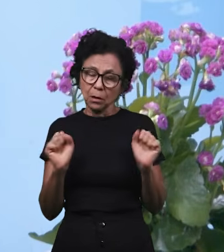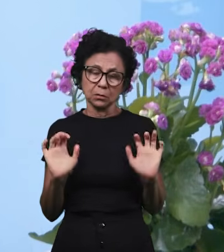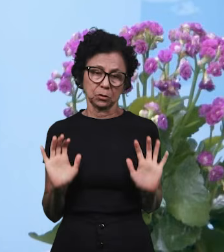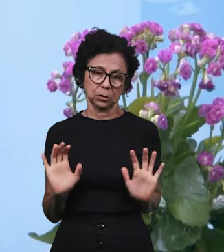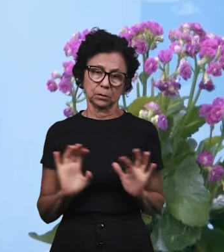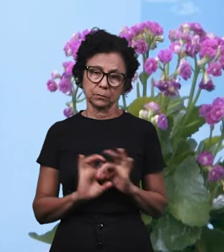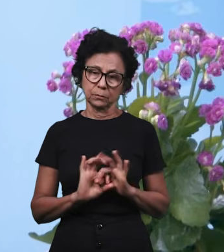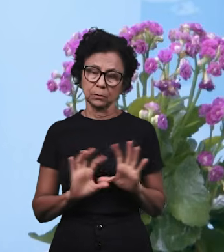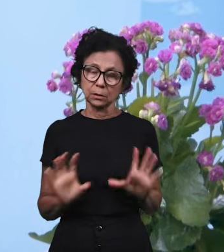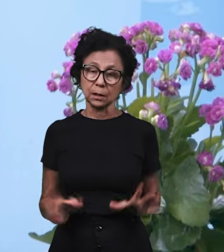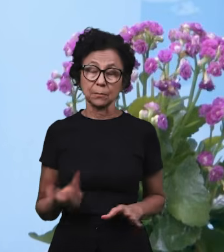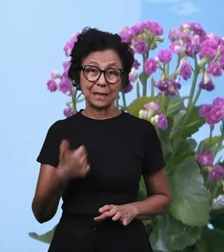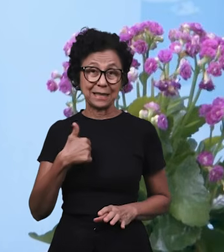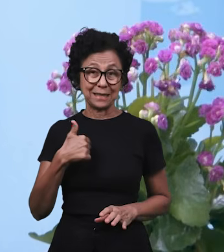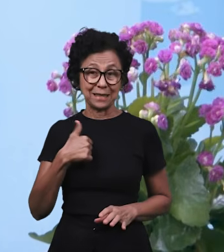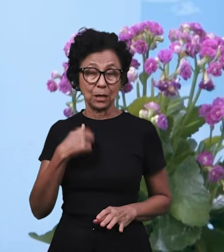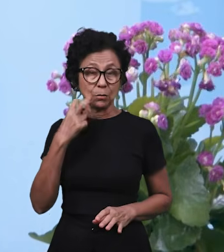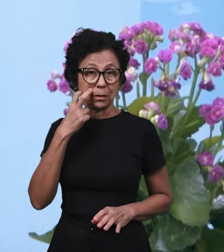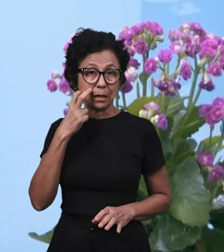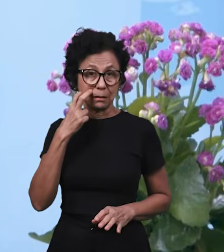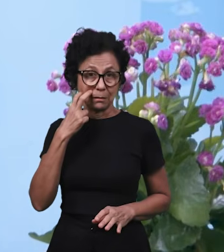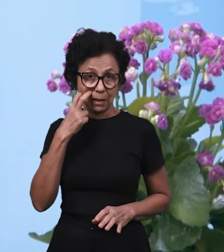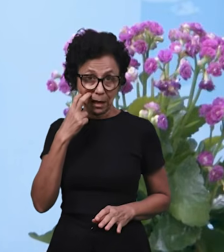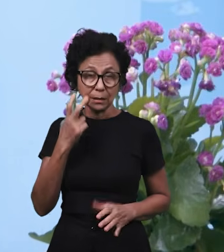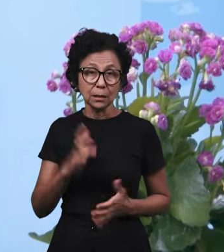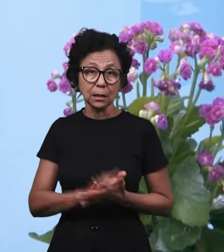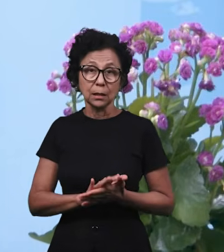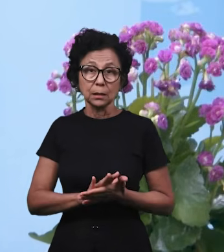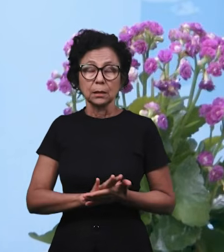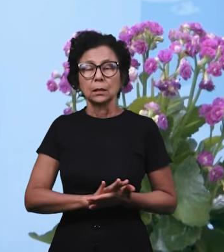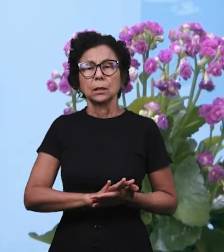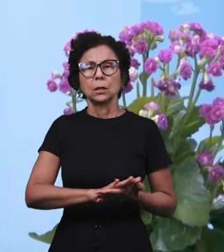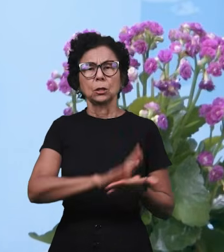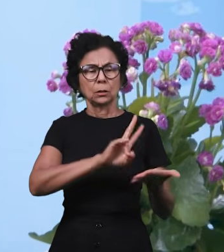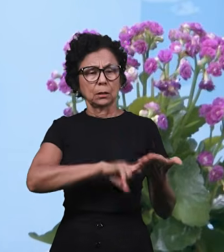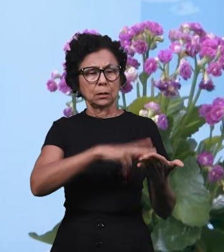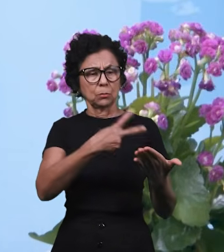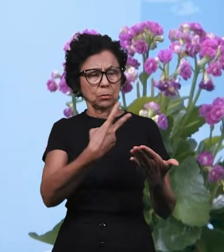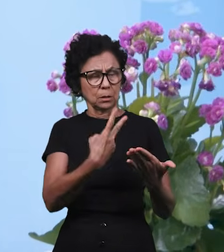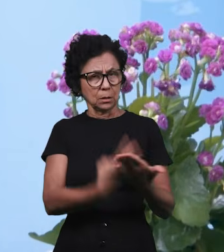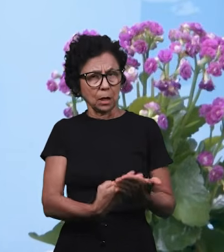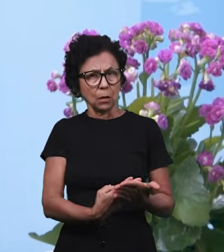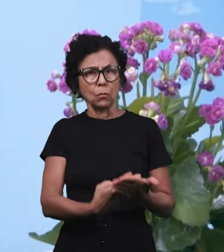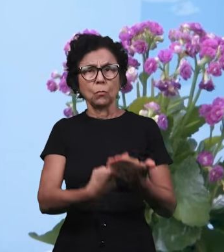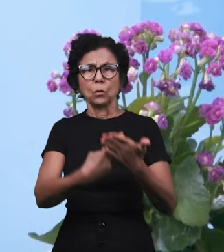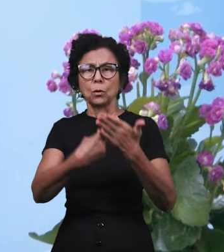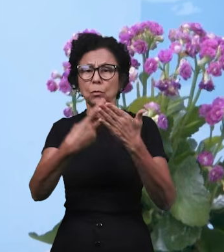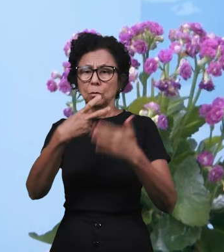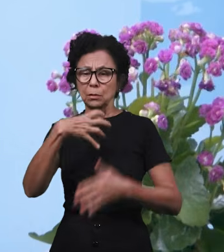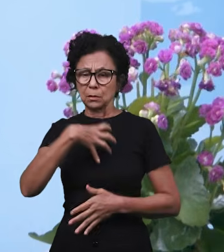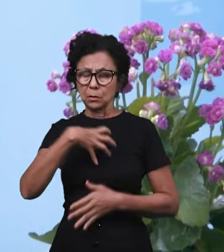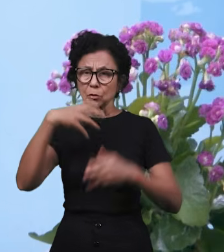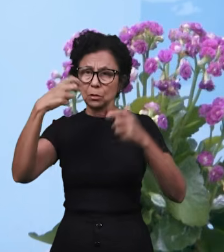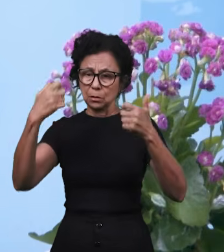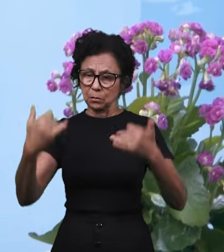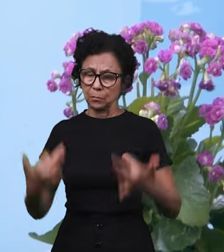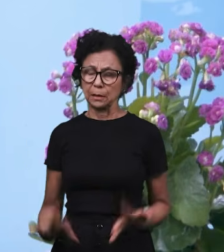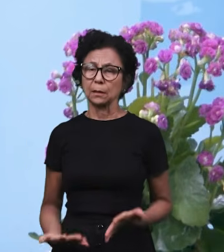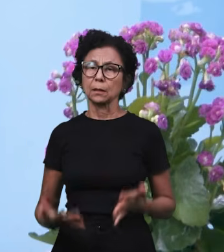eu faria sim a tradução de sentidos, eu já iria explicar, eu iria colocar o que significa